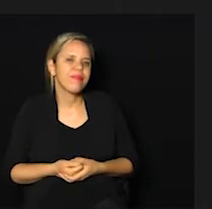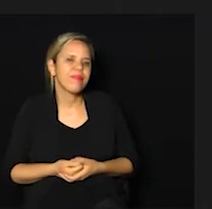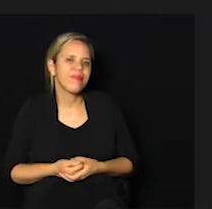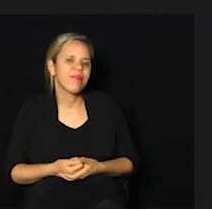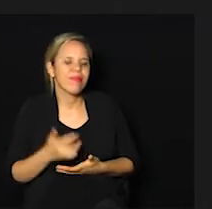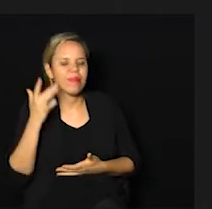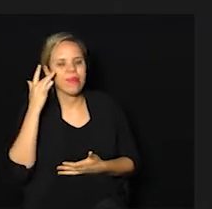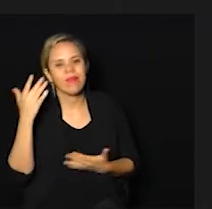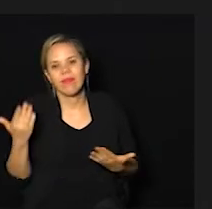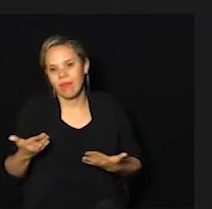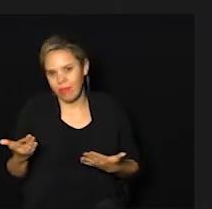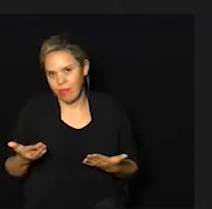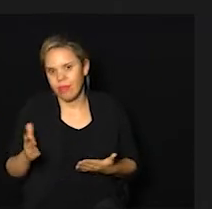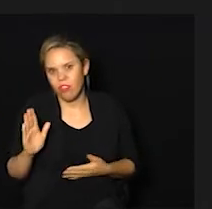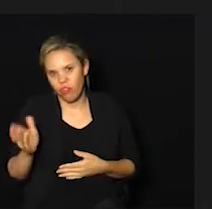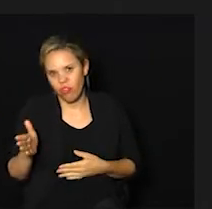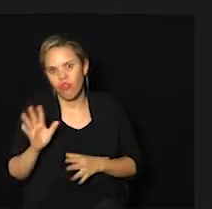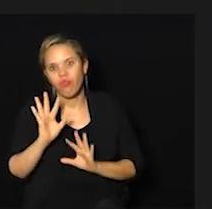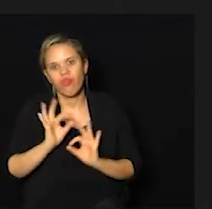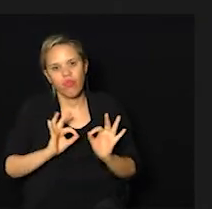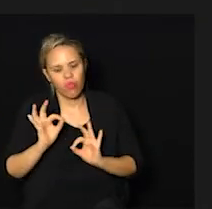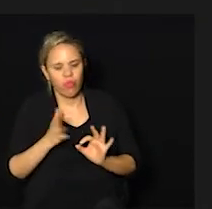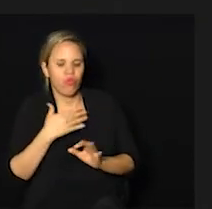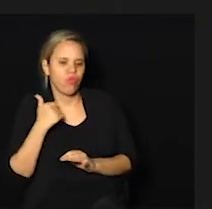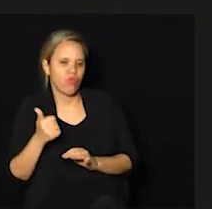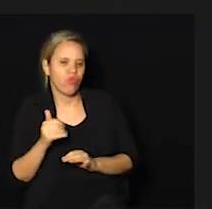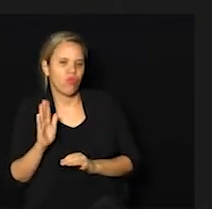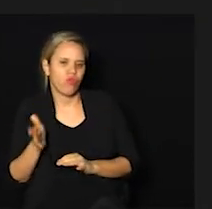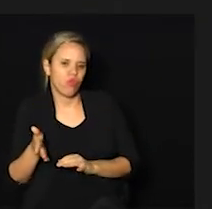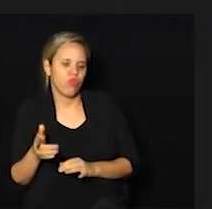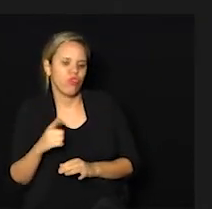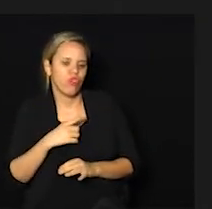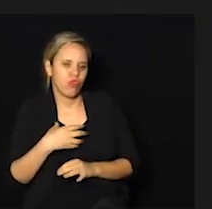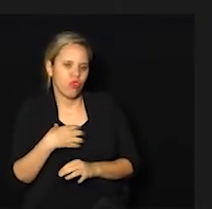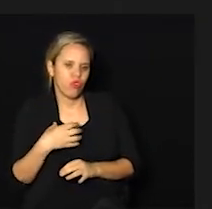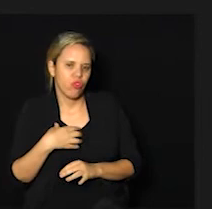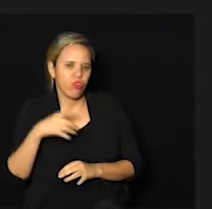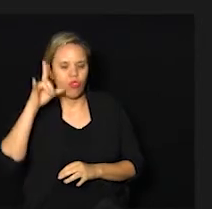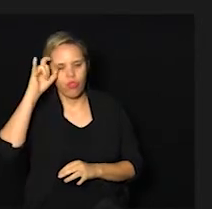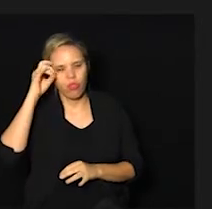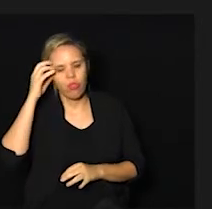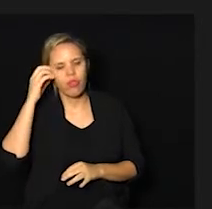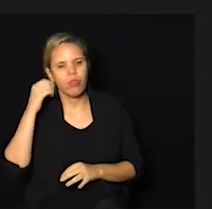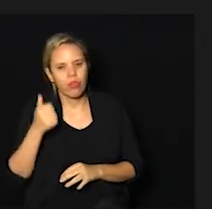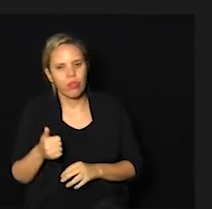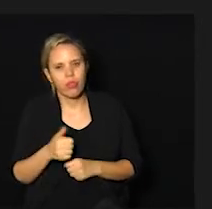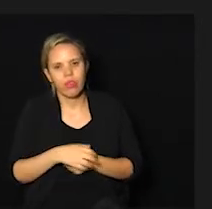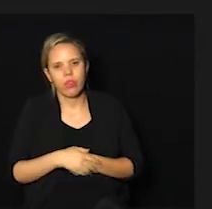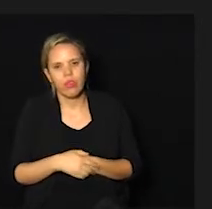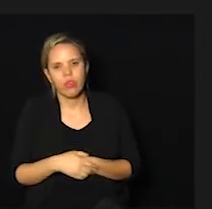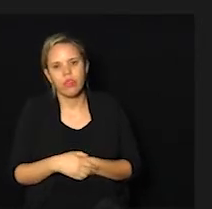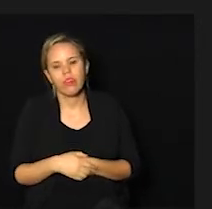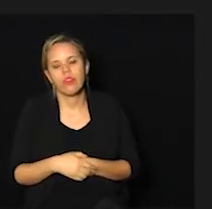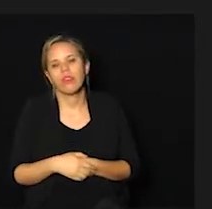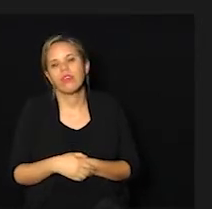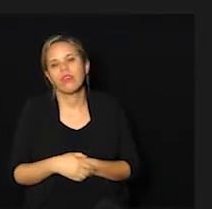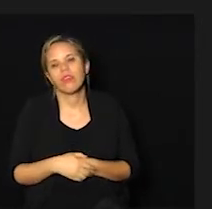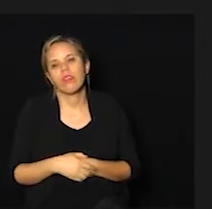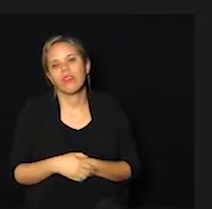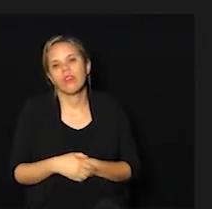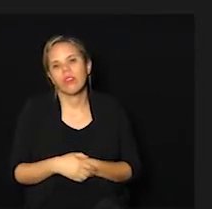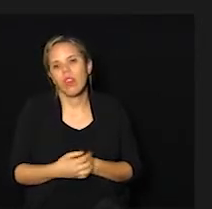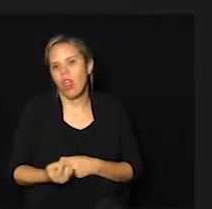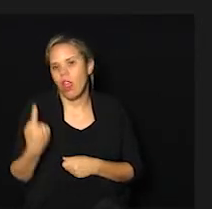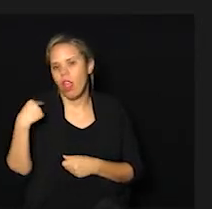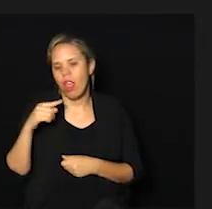Ah, eu acho assim, hoje a gente já se organizou melhor, a gente já pegou um pouco o jeito do Instagram também, porque... o